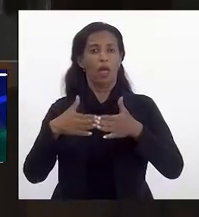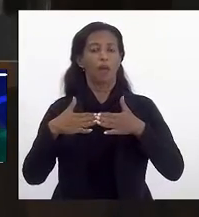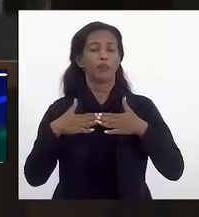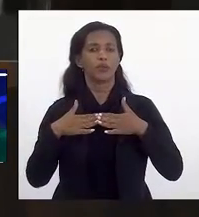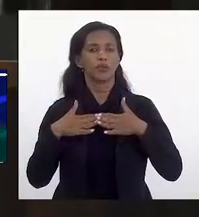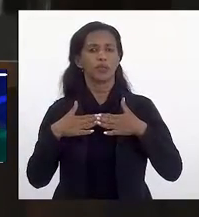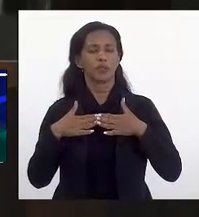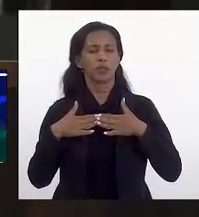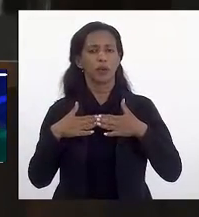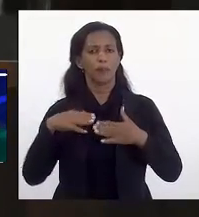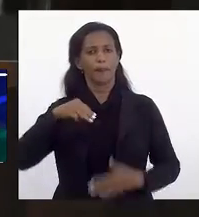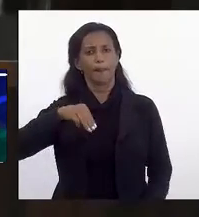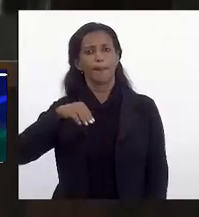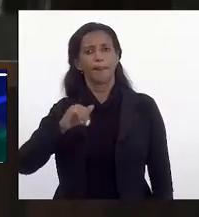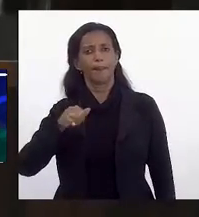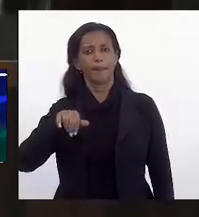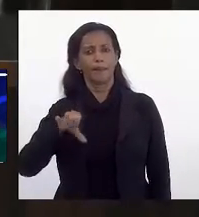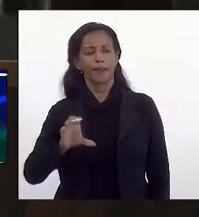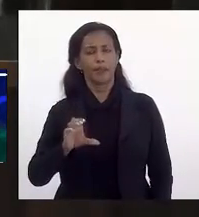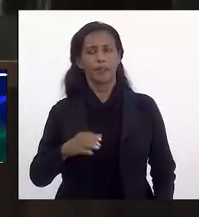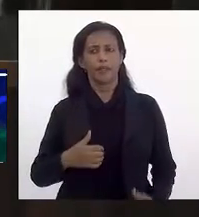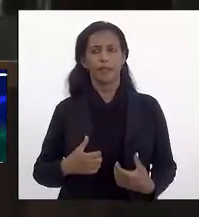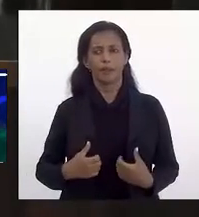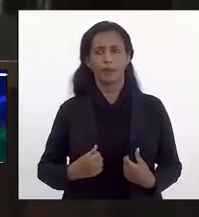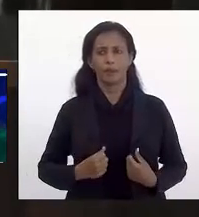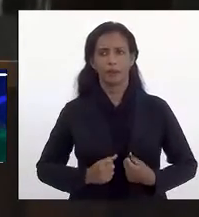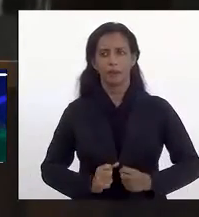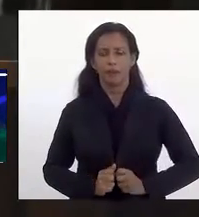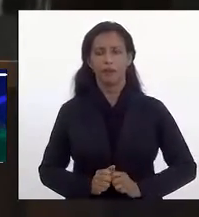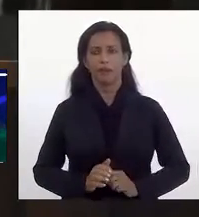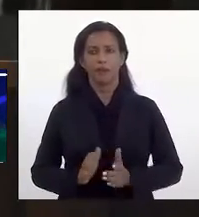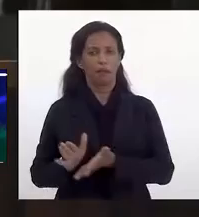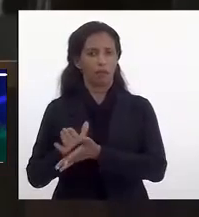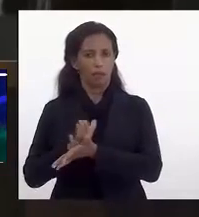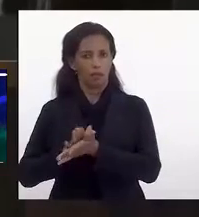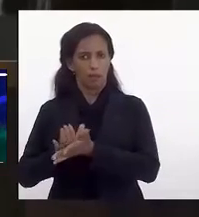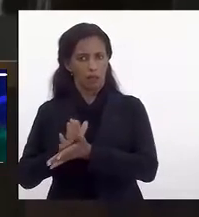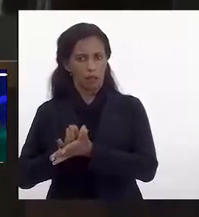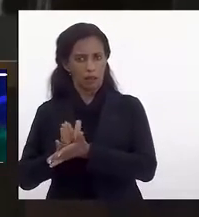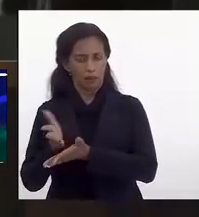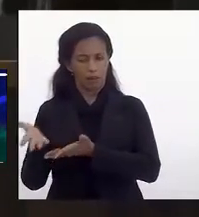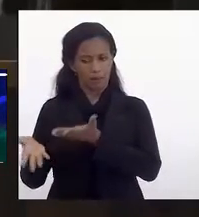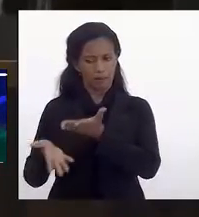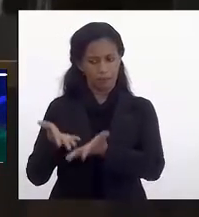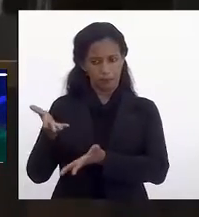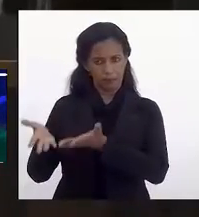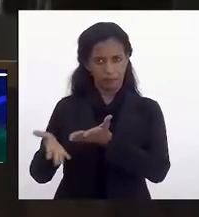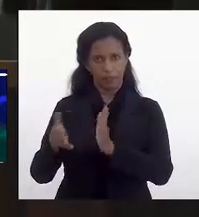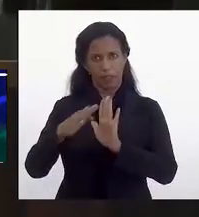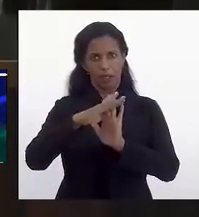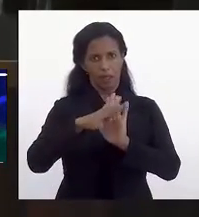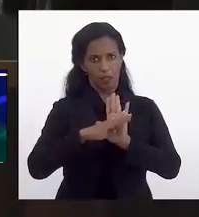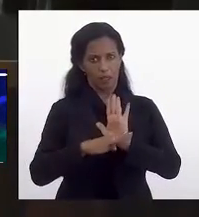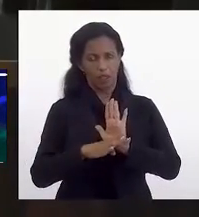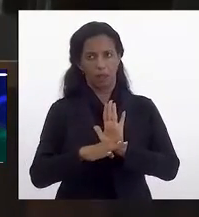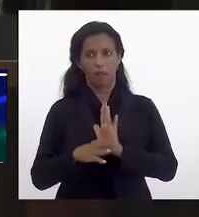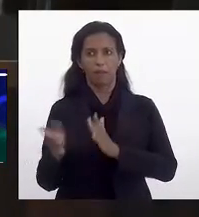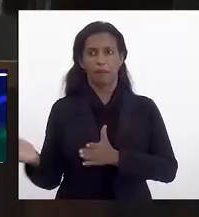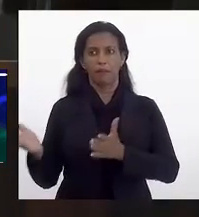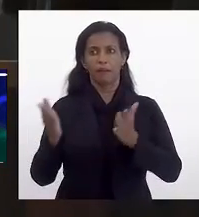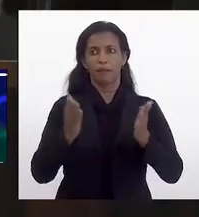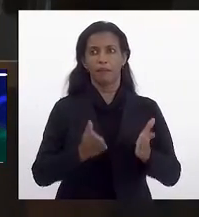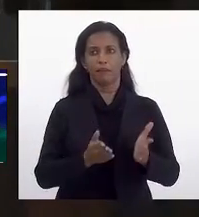Abstenção do deputado Carlos Mink. Não, nada mais havendo a tratar na ordem do dia, passe